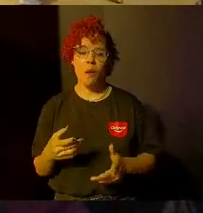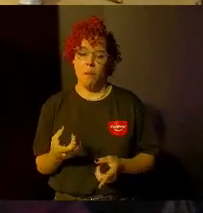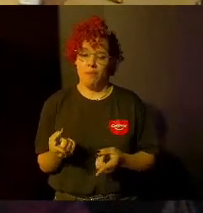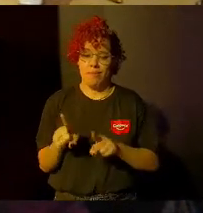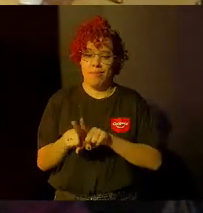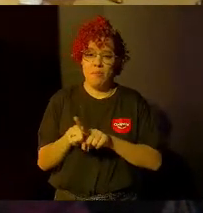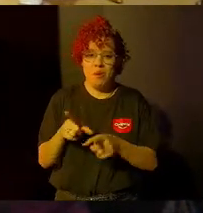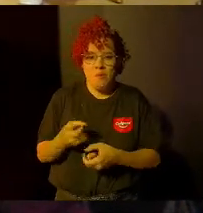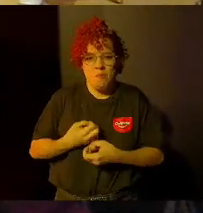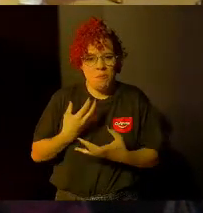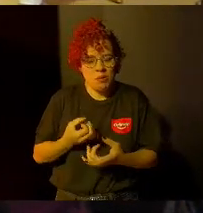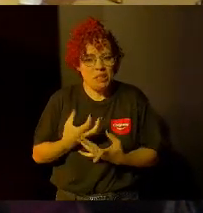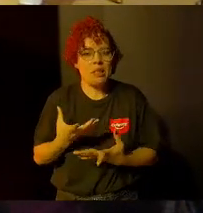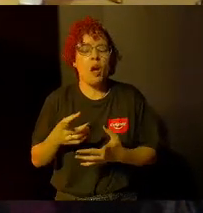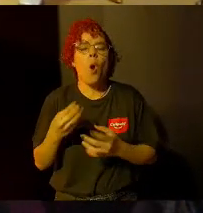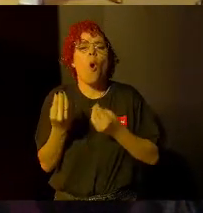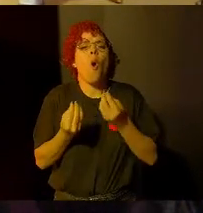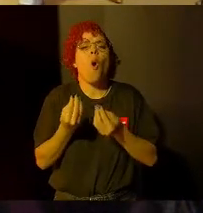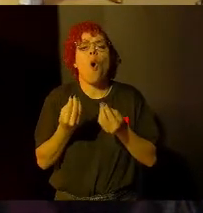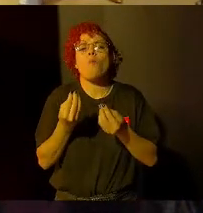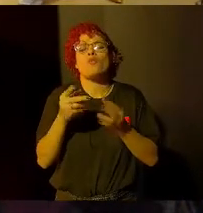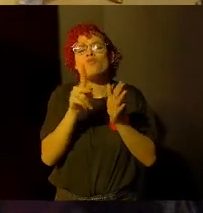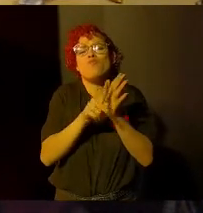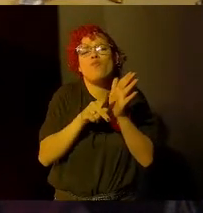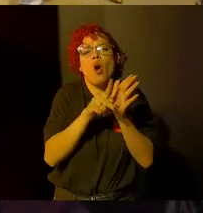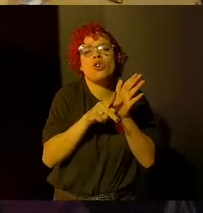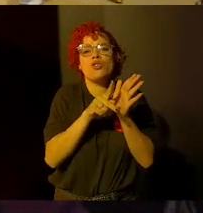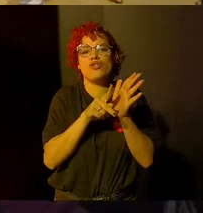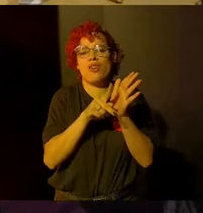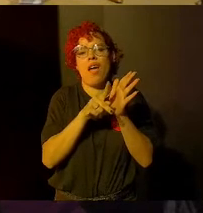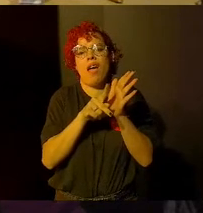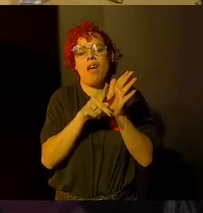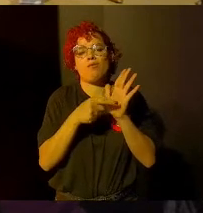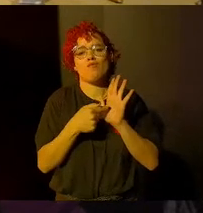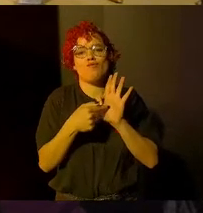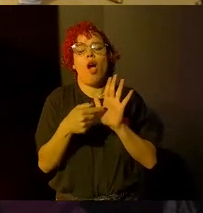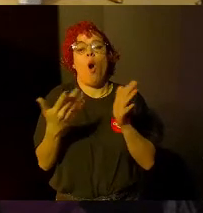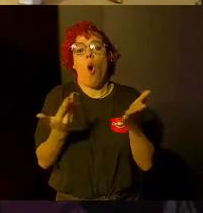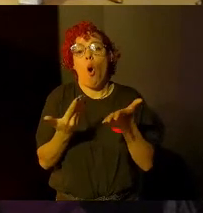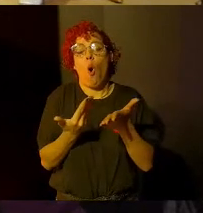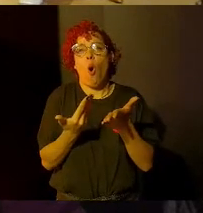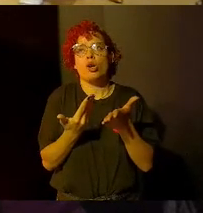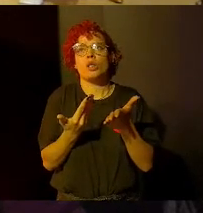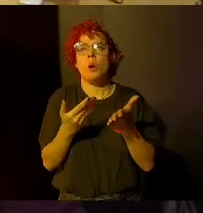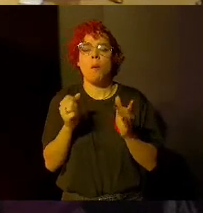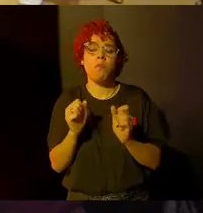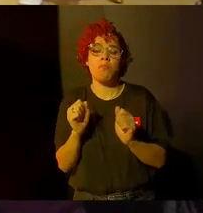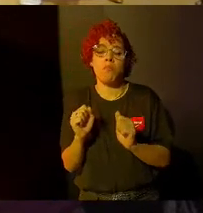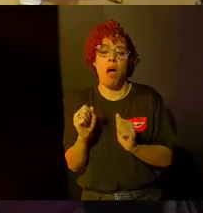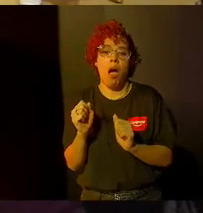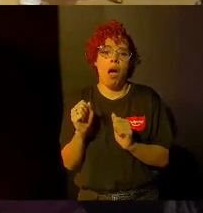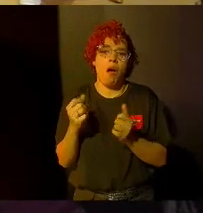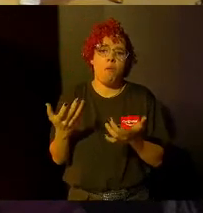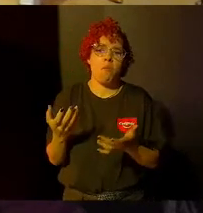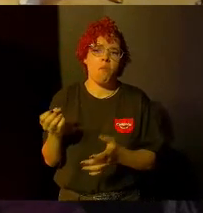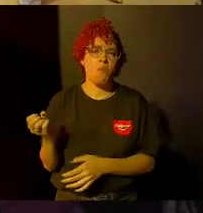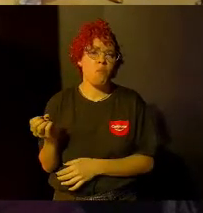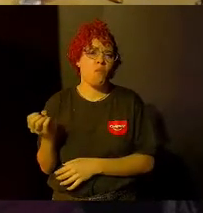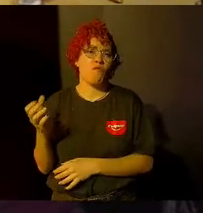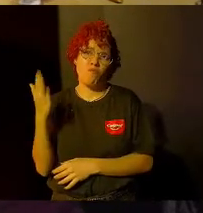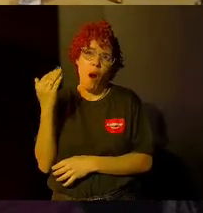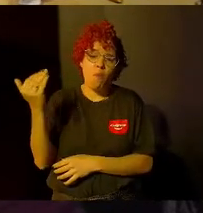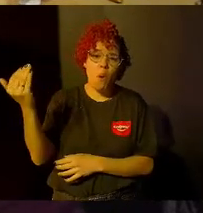tem como é que esse projeto estético que hoje a gente pode dizer que tá na moda né podemos dizer